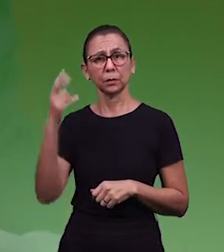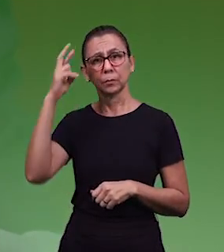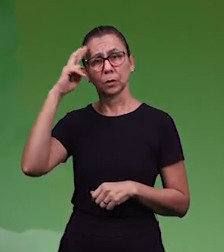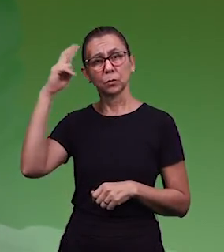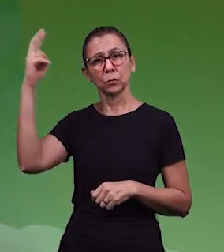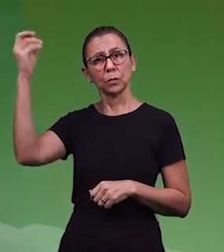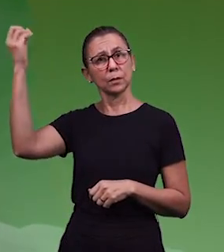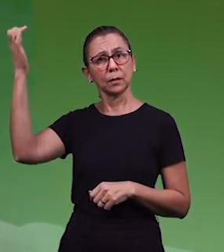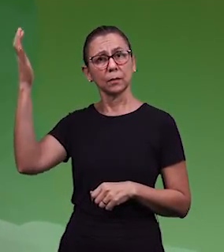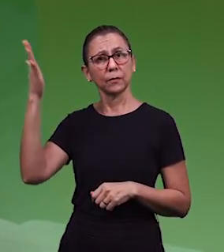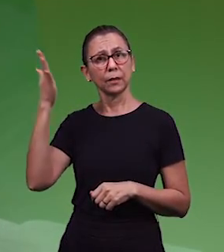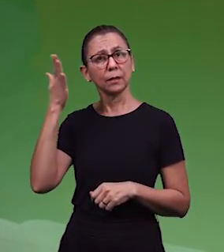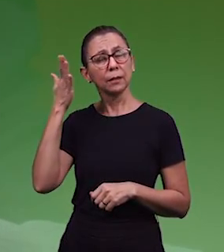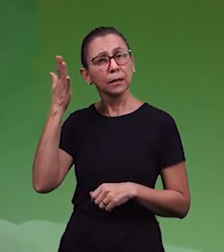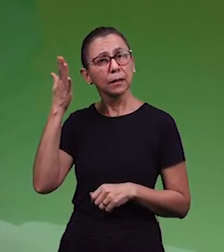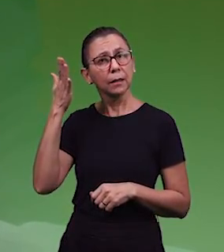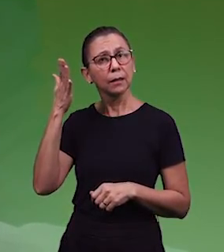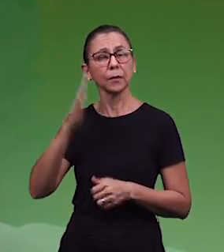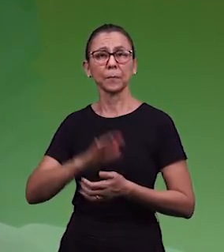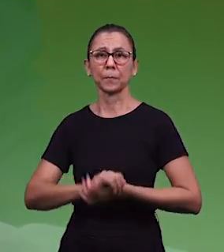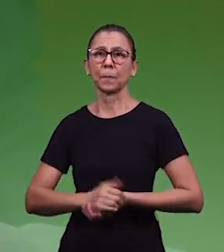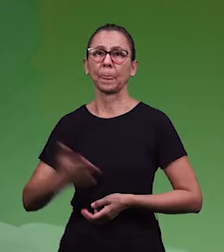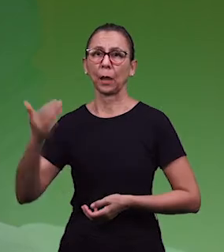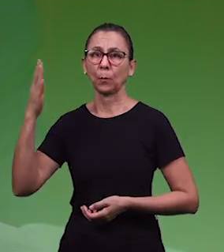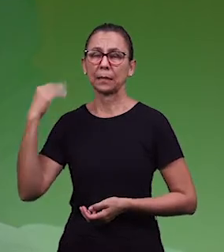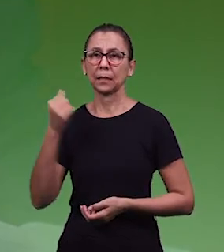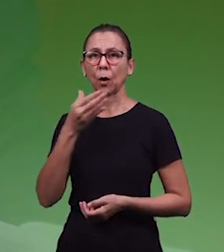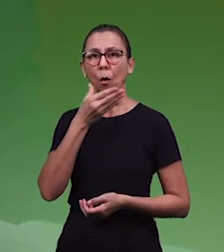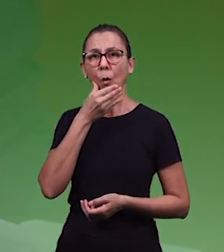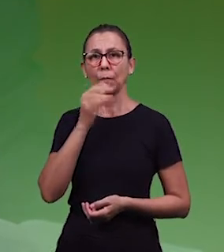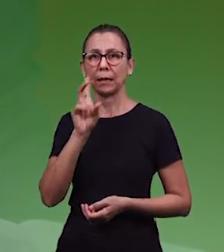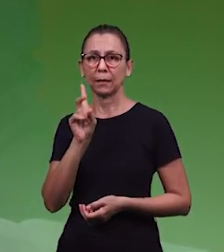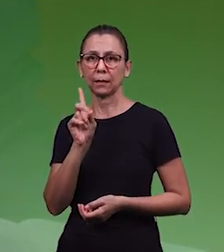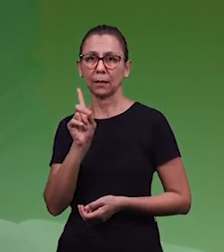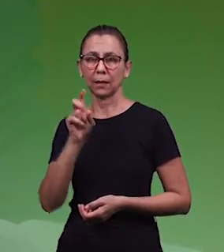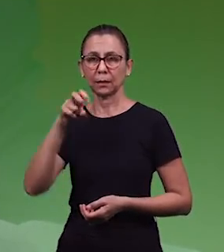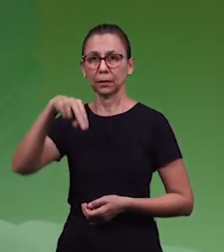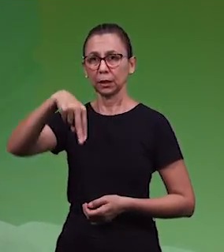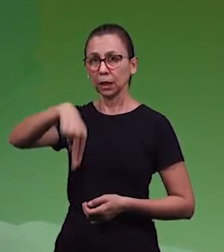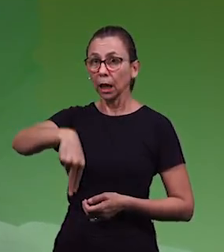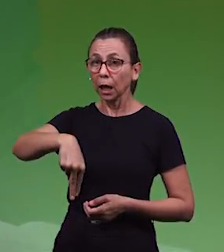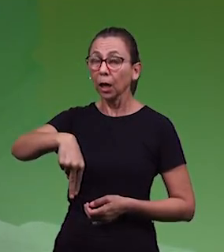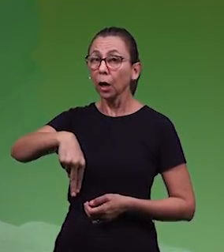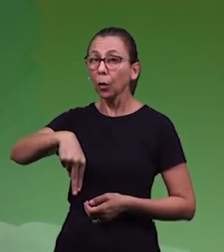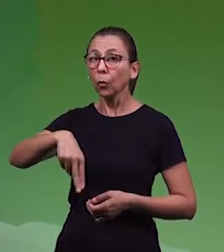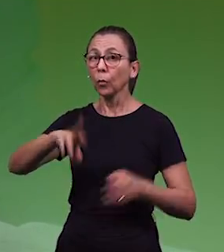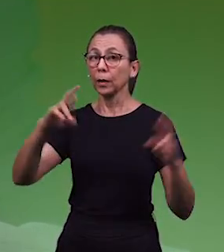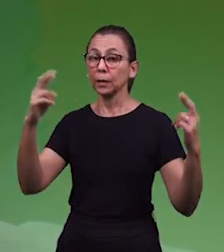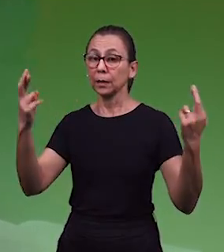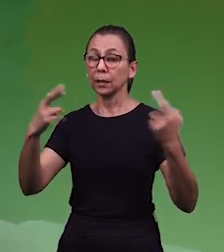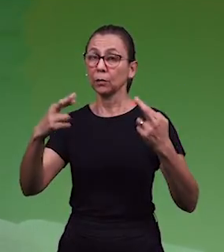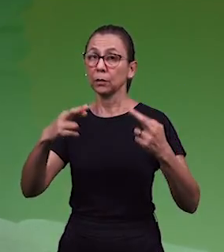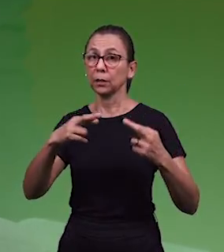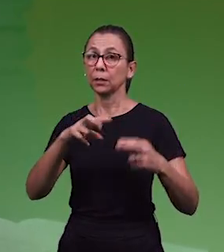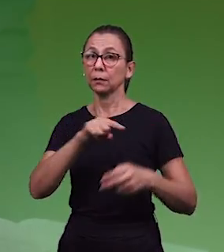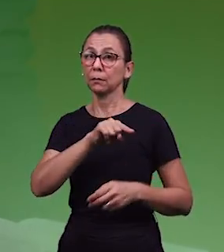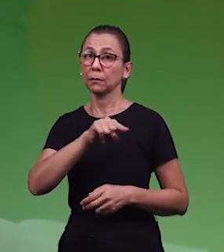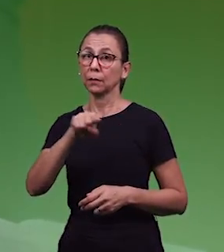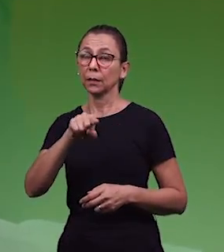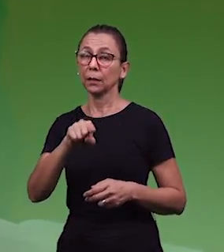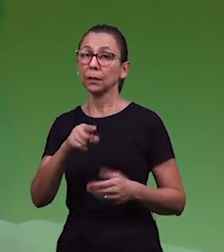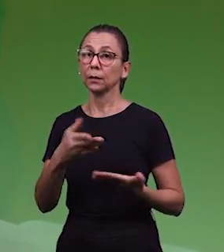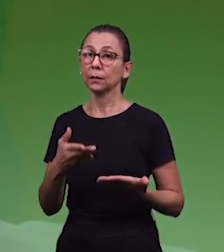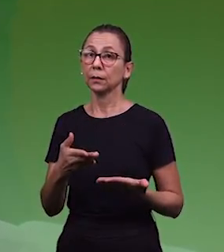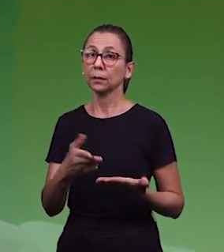revelar. Quando se lê o livro do profeta Daniel, se verifica que a revelação, ela parte do